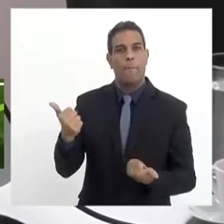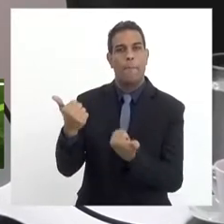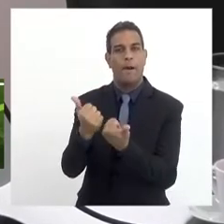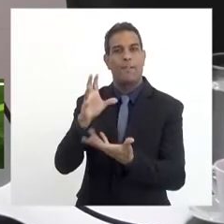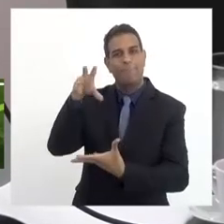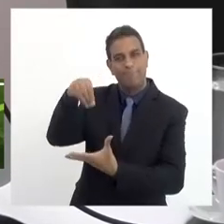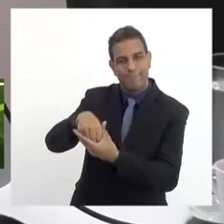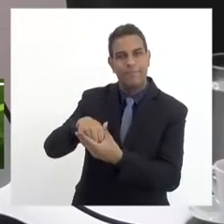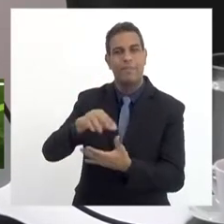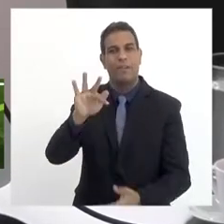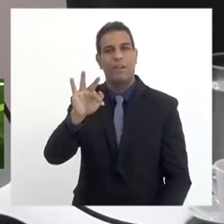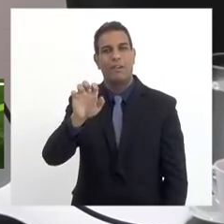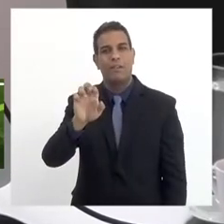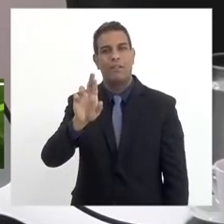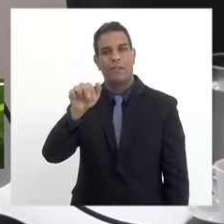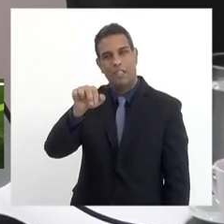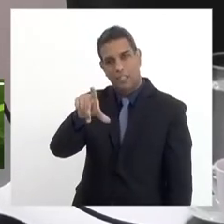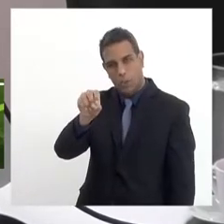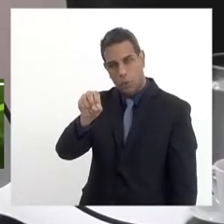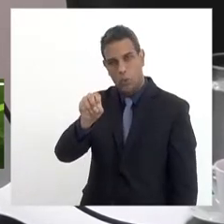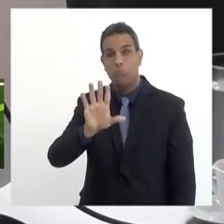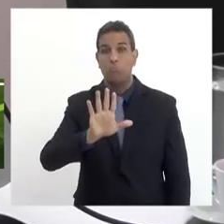Fernanda também confirmou. Então, presidente,